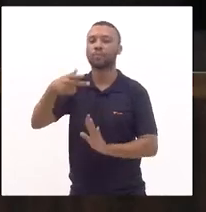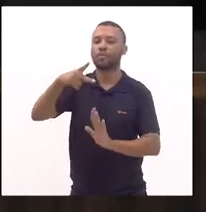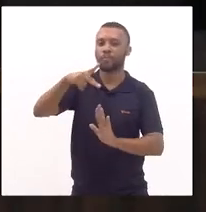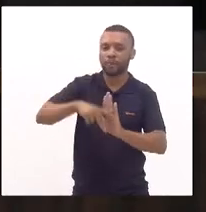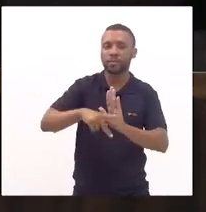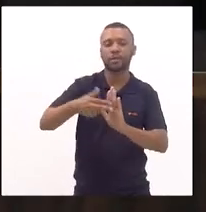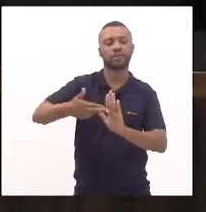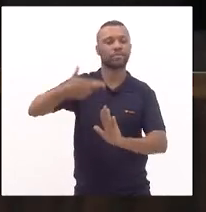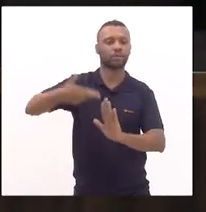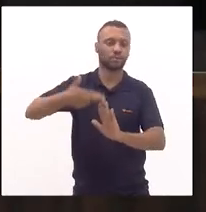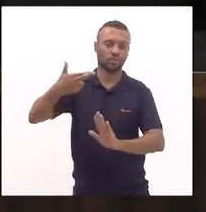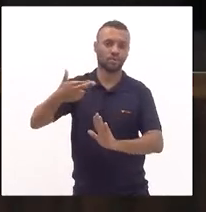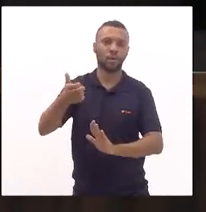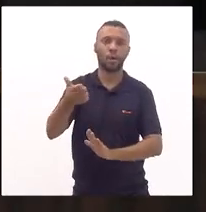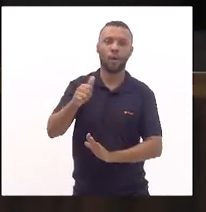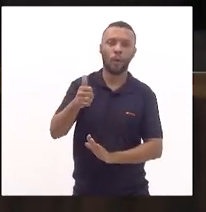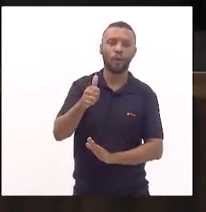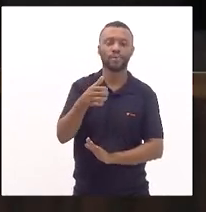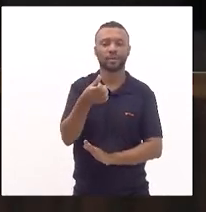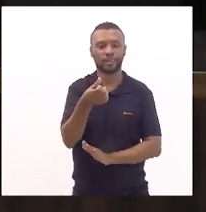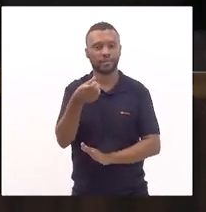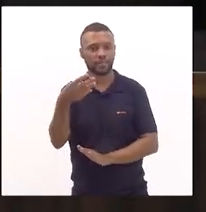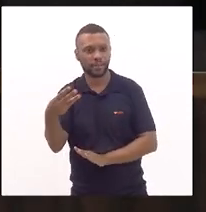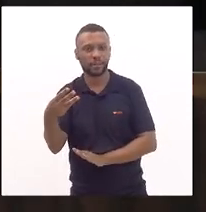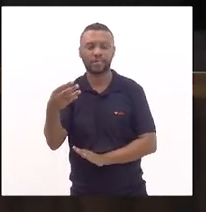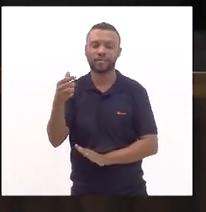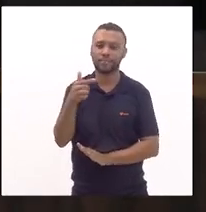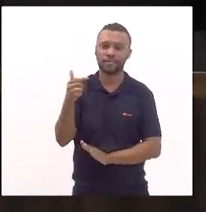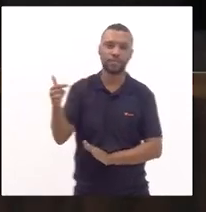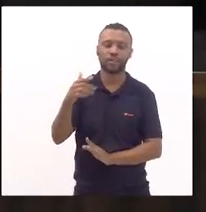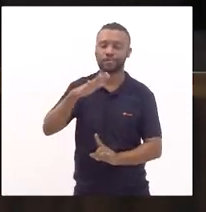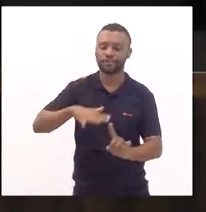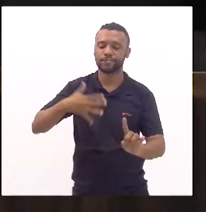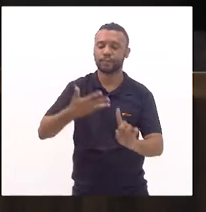1202-22, concede o prêmio Dandara à senhora Rosa Perdigão.